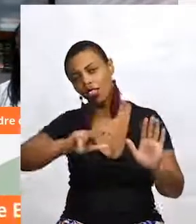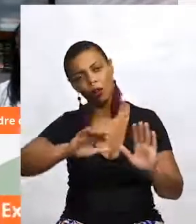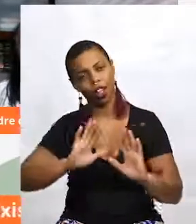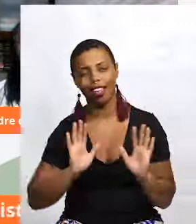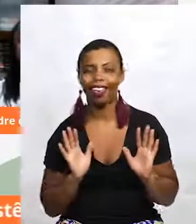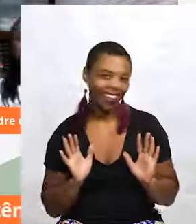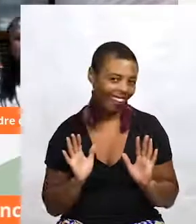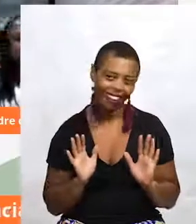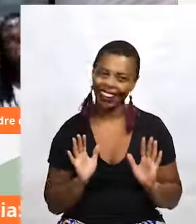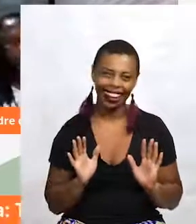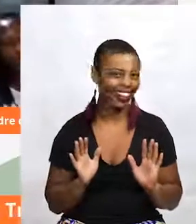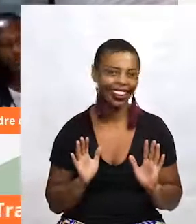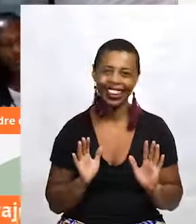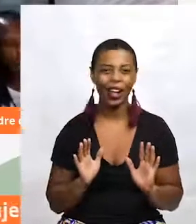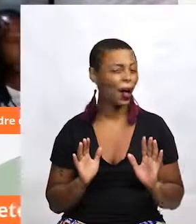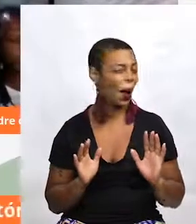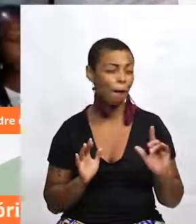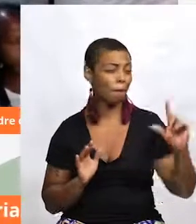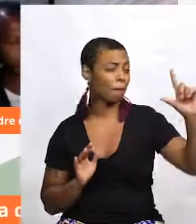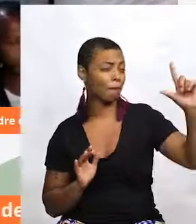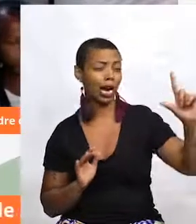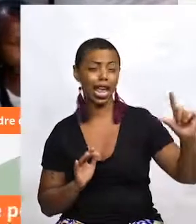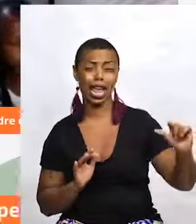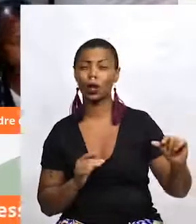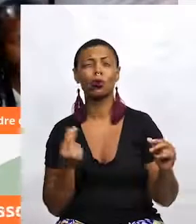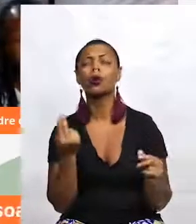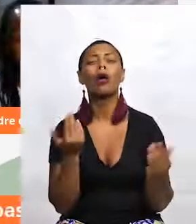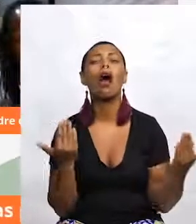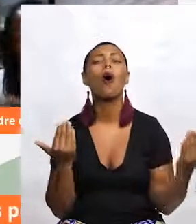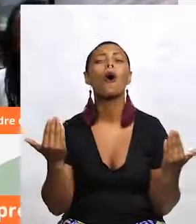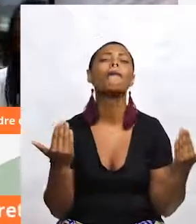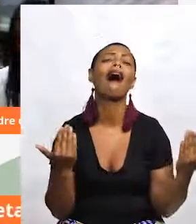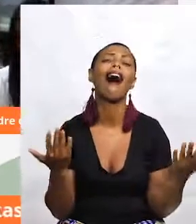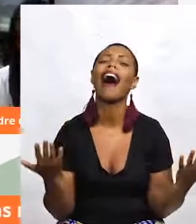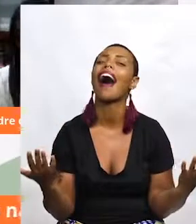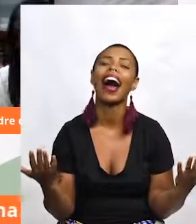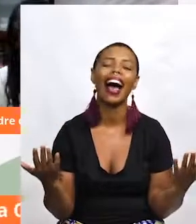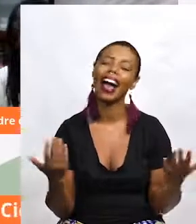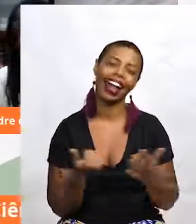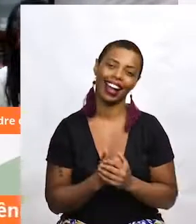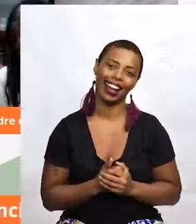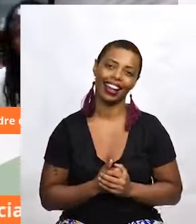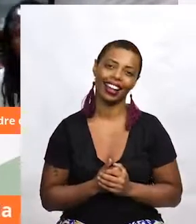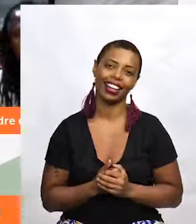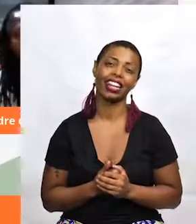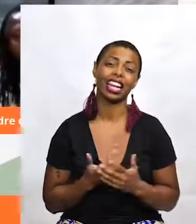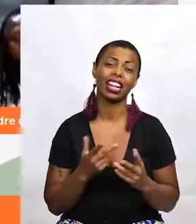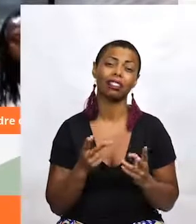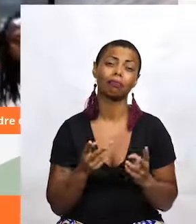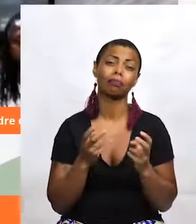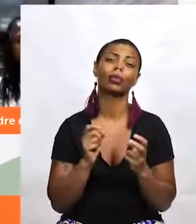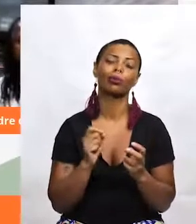muito aquém, né? Não tem nem como você comparar. E aí você percebe que você realmente é sozinho, né? E por isso